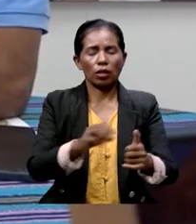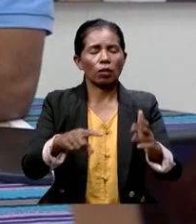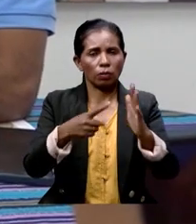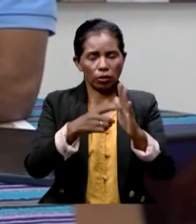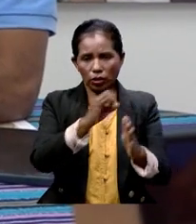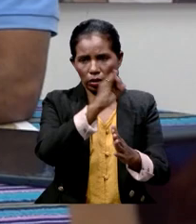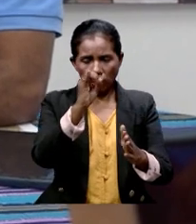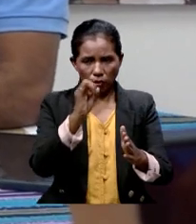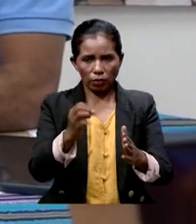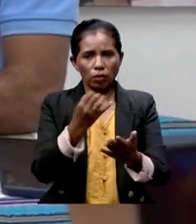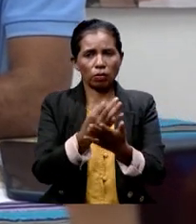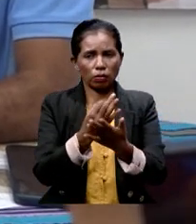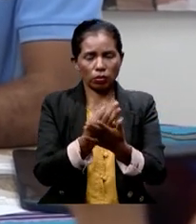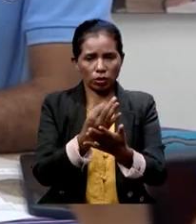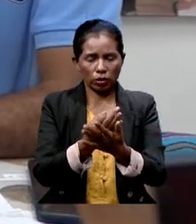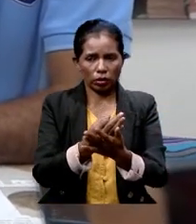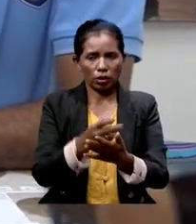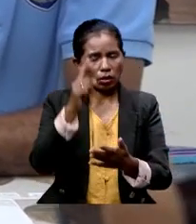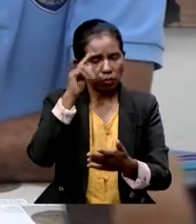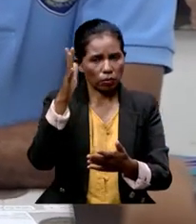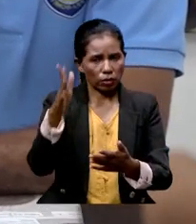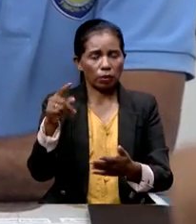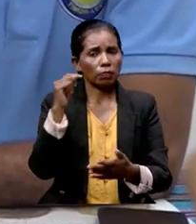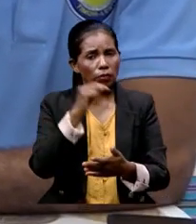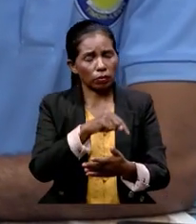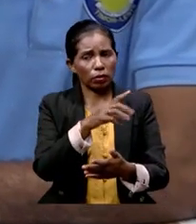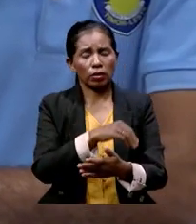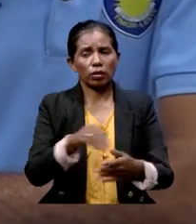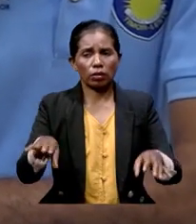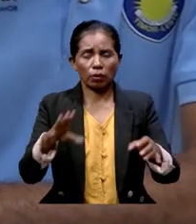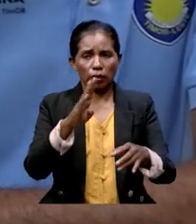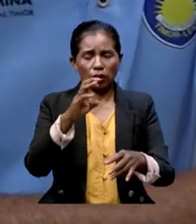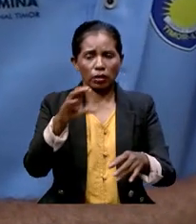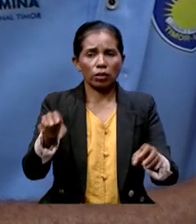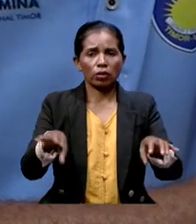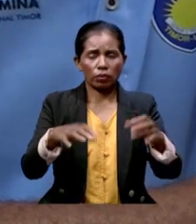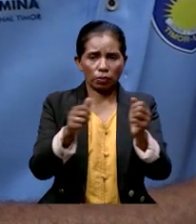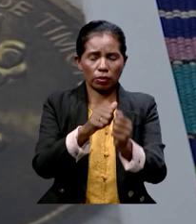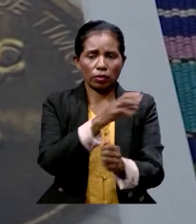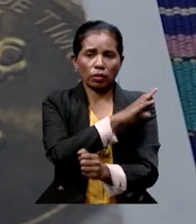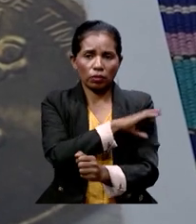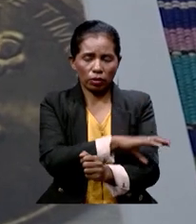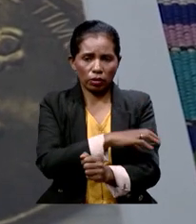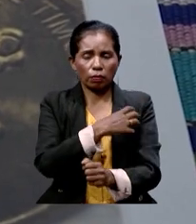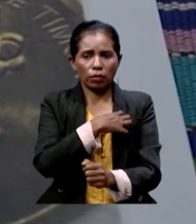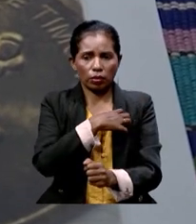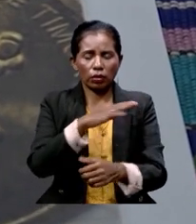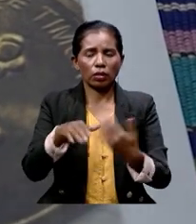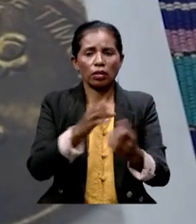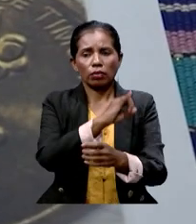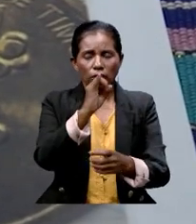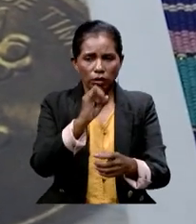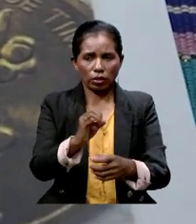identifica moeda falso, né, be circula e harailaran, BCT limos, serviço amutu ko autoridade segurança, hanesan PNTL no polícia científica investigação